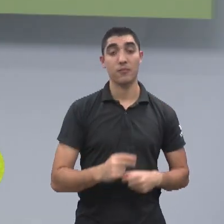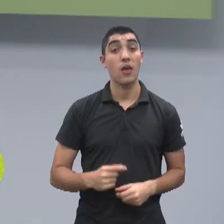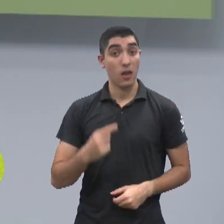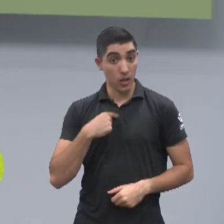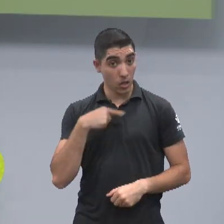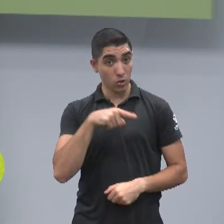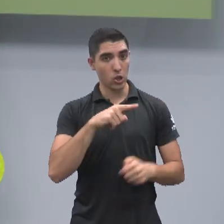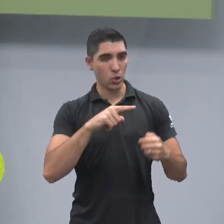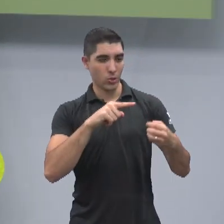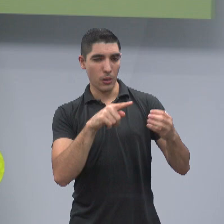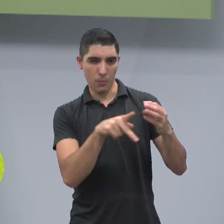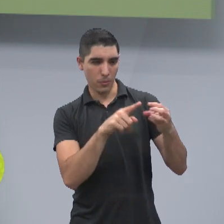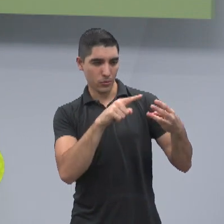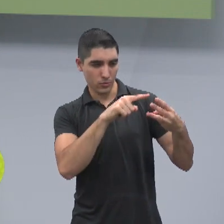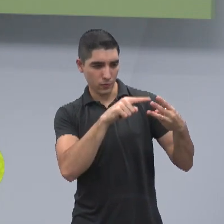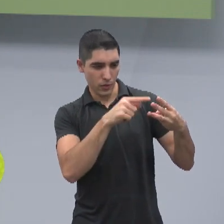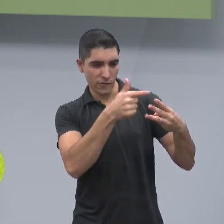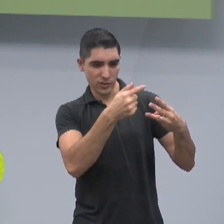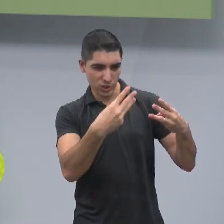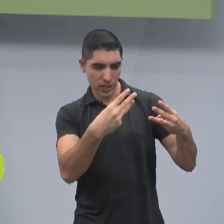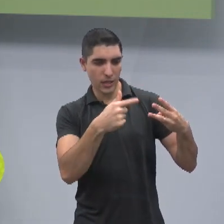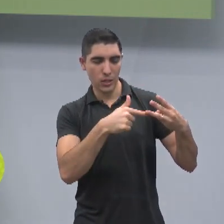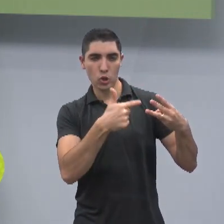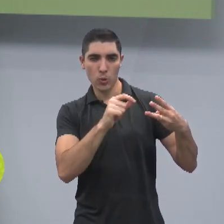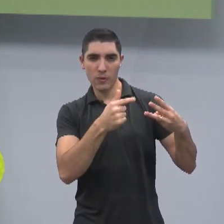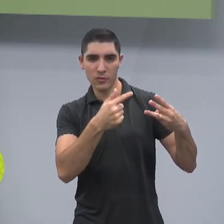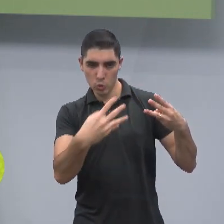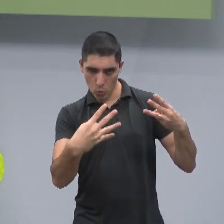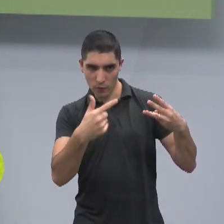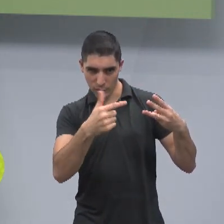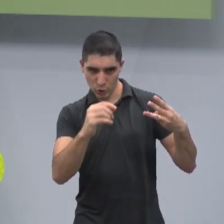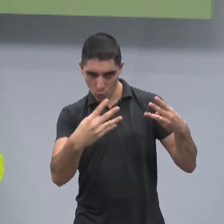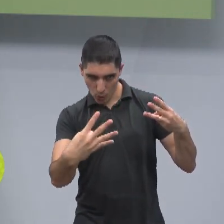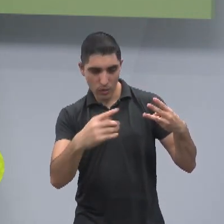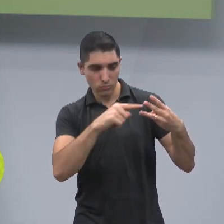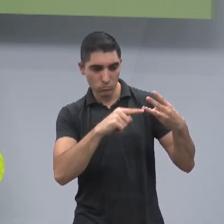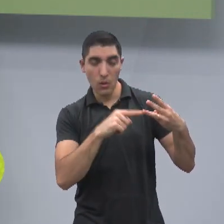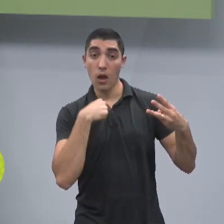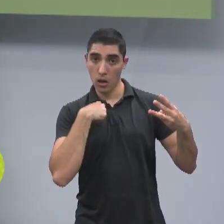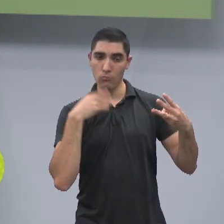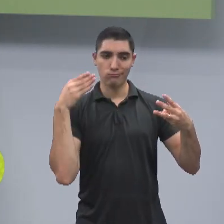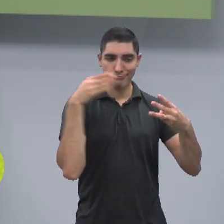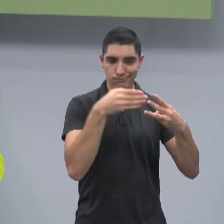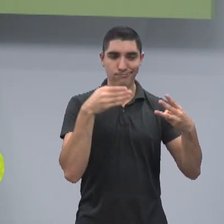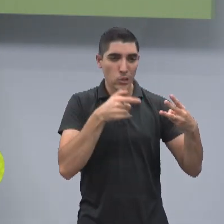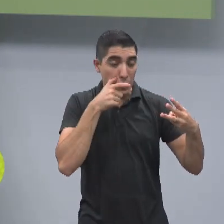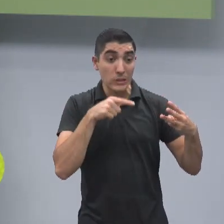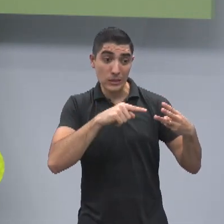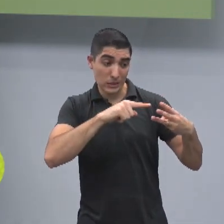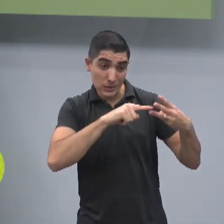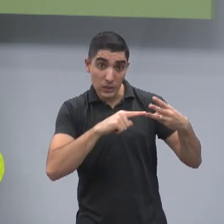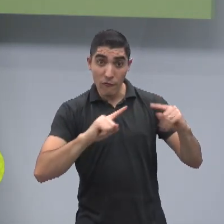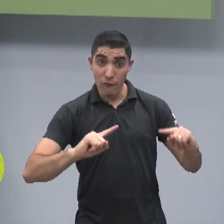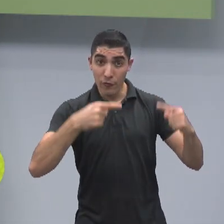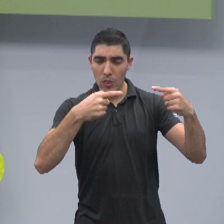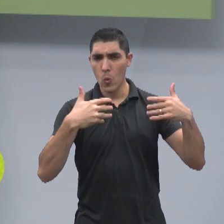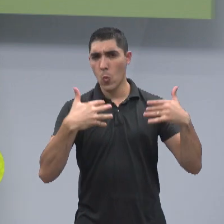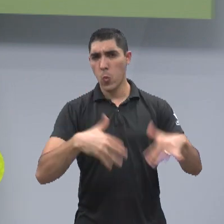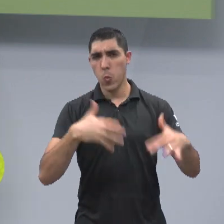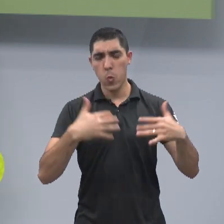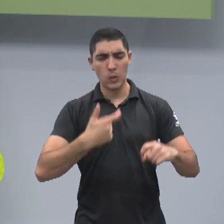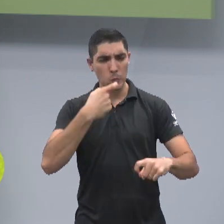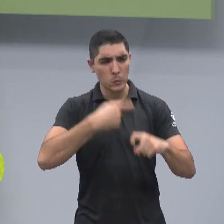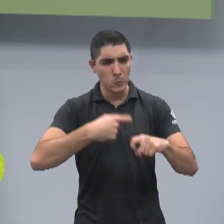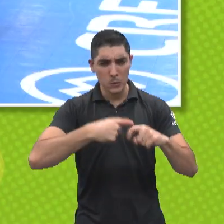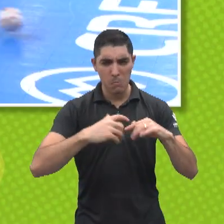3 finais aí, 23 e 24. E todas as finais foram, assim... pegadas. O barril de pólvora.